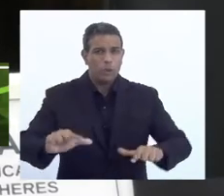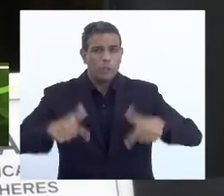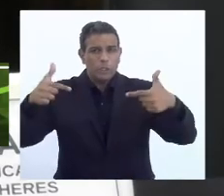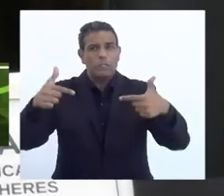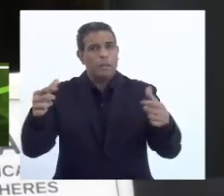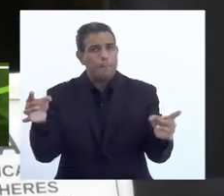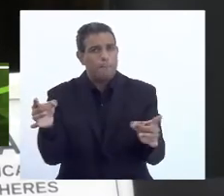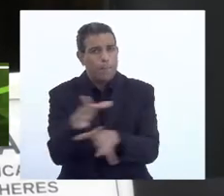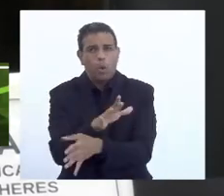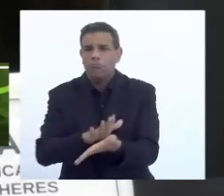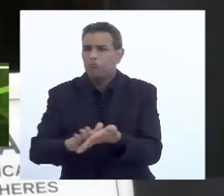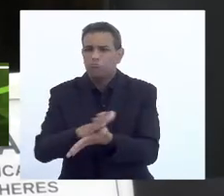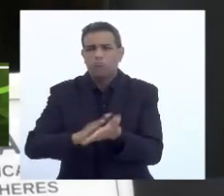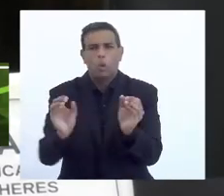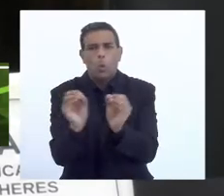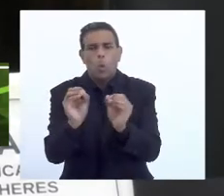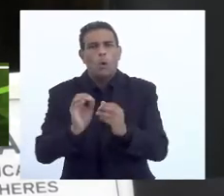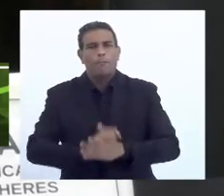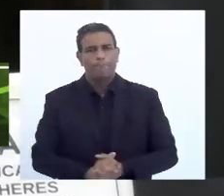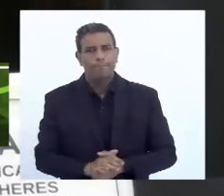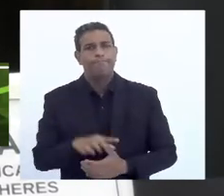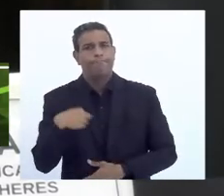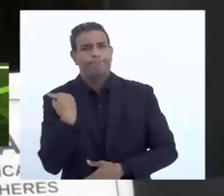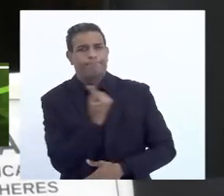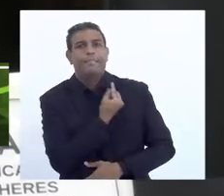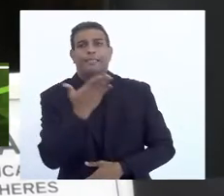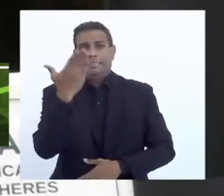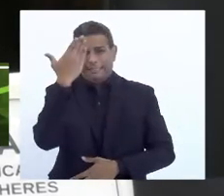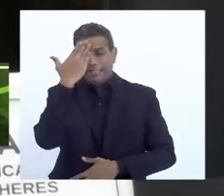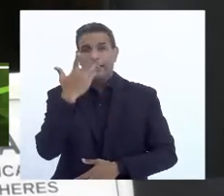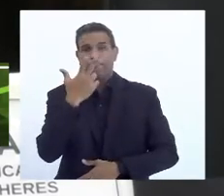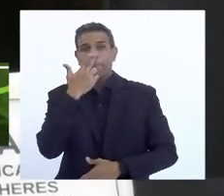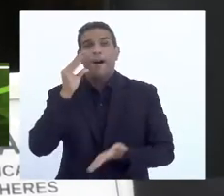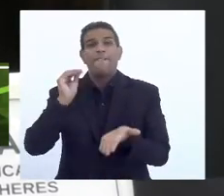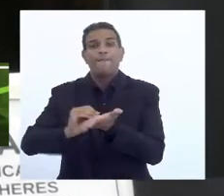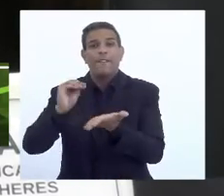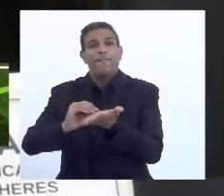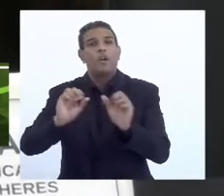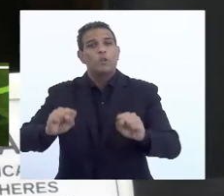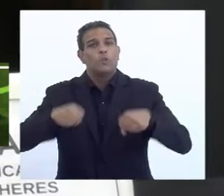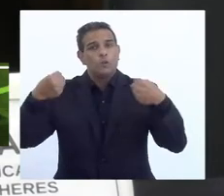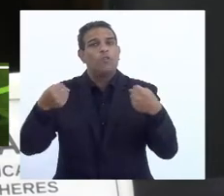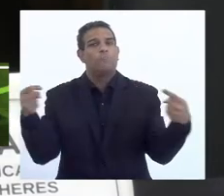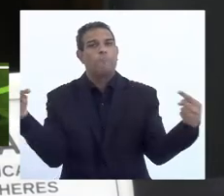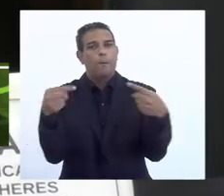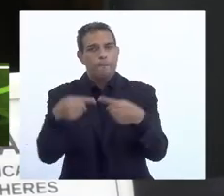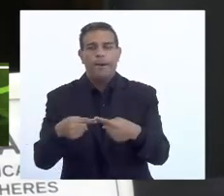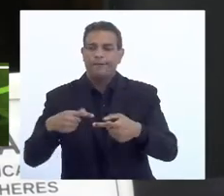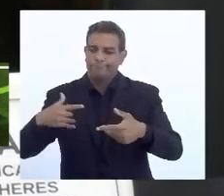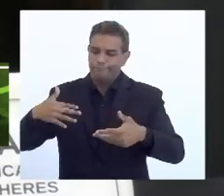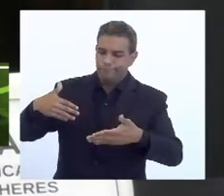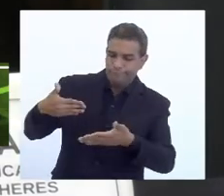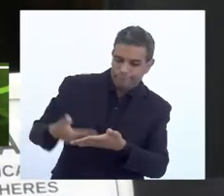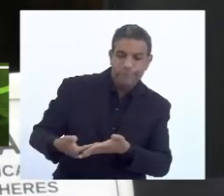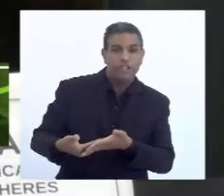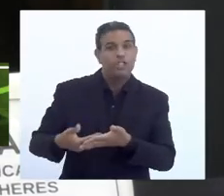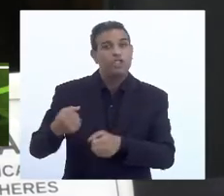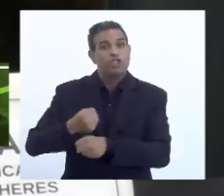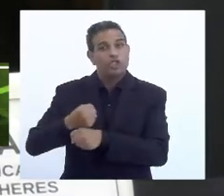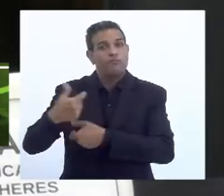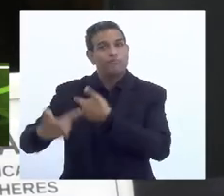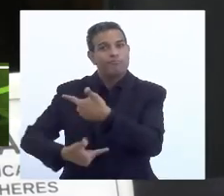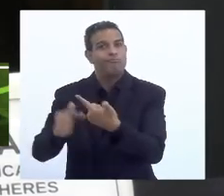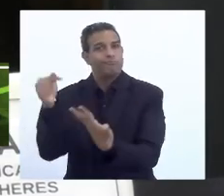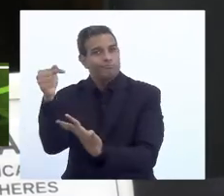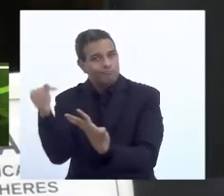ou políticas públicas efetivas. Né? Então, a gente sabe que isso é uma negligência muito forte, utilizada ao longo dos últimos séculos, na verdade,